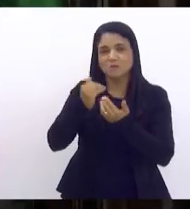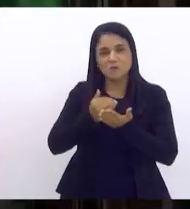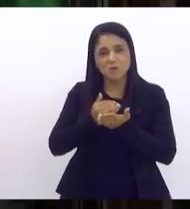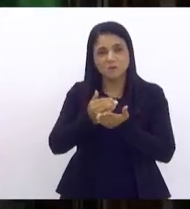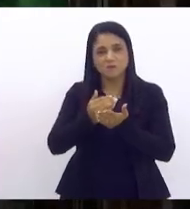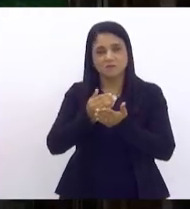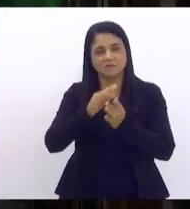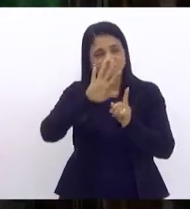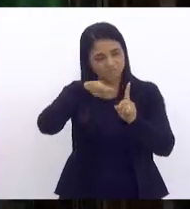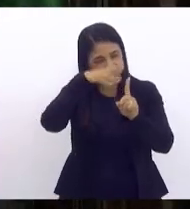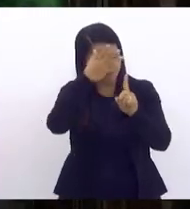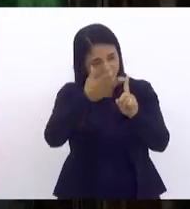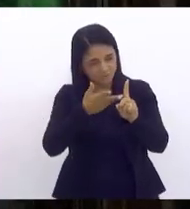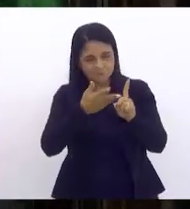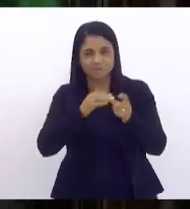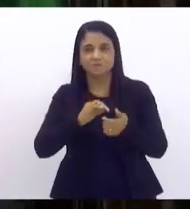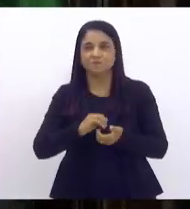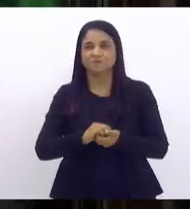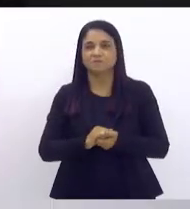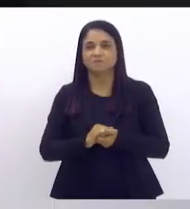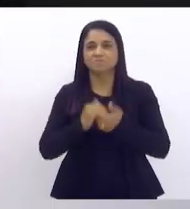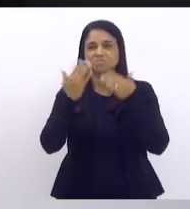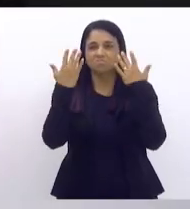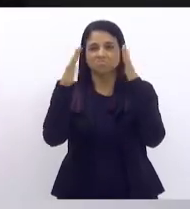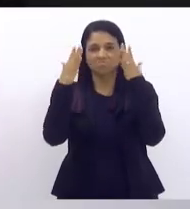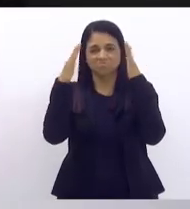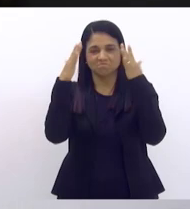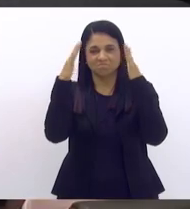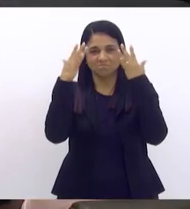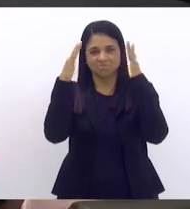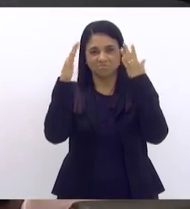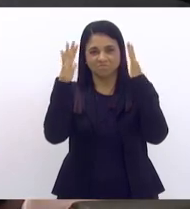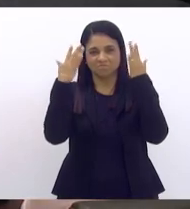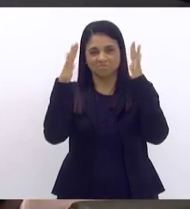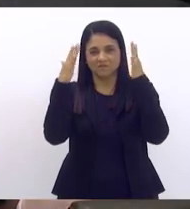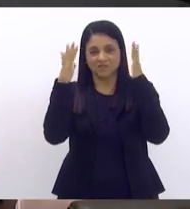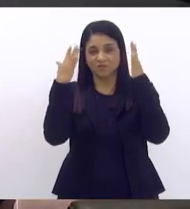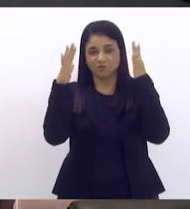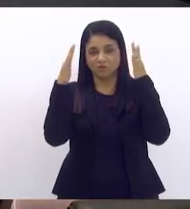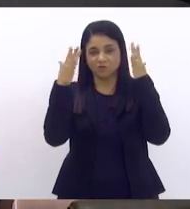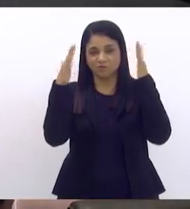esta solenidade. Eu queria uma salva de palmas a Dom Edinei, nosso bispo.